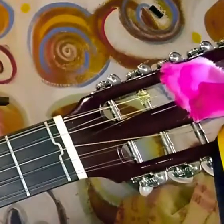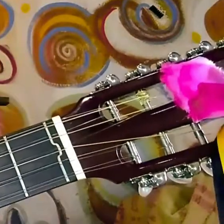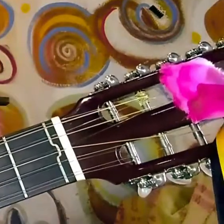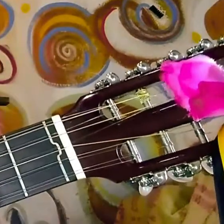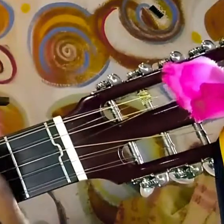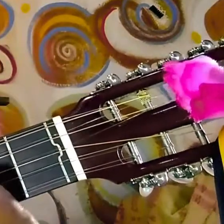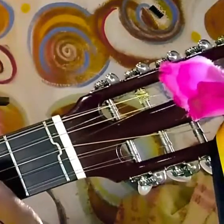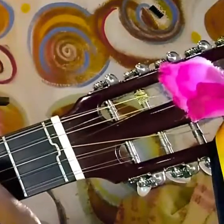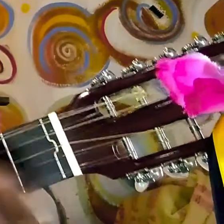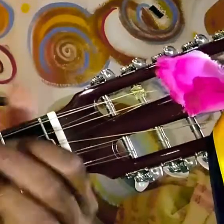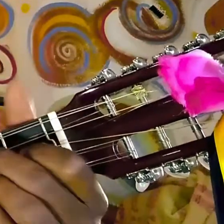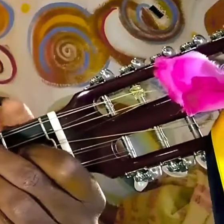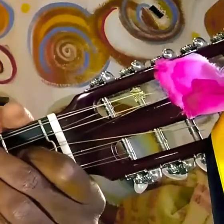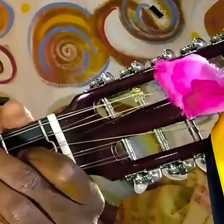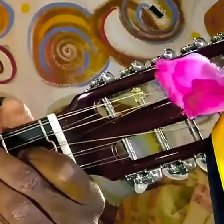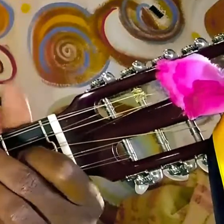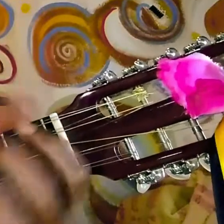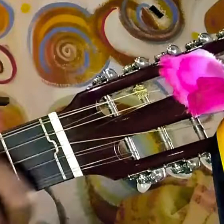A